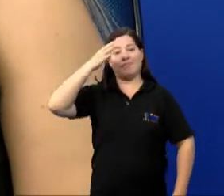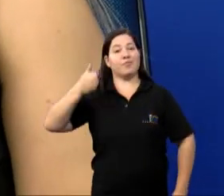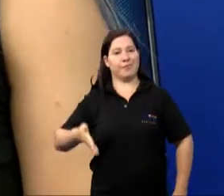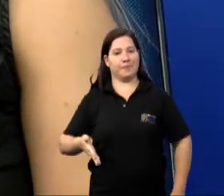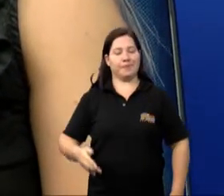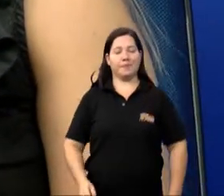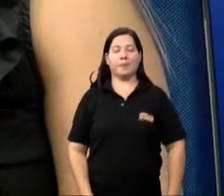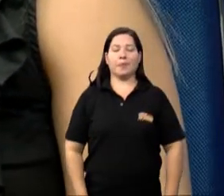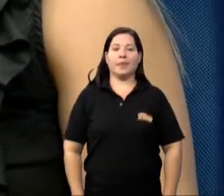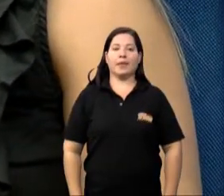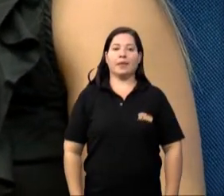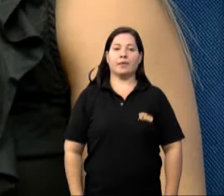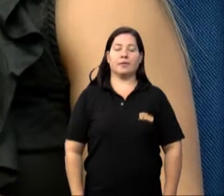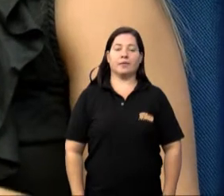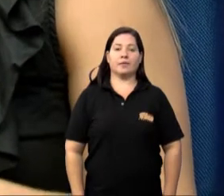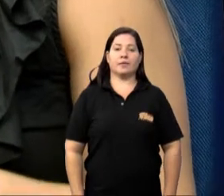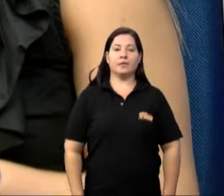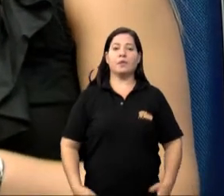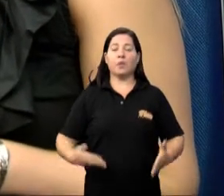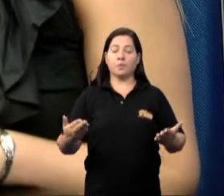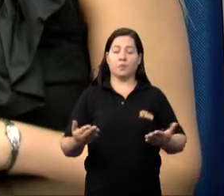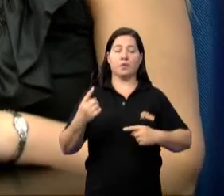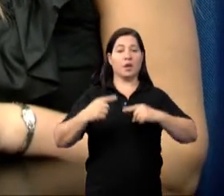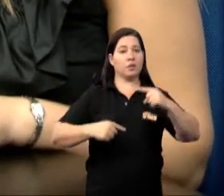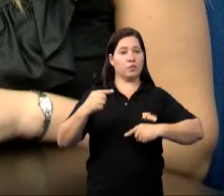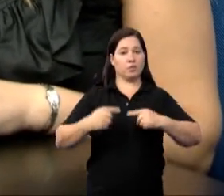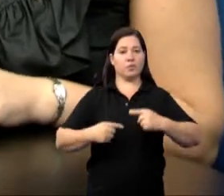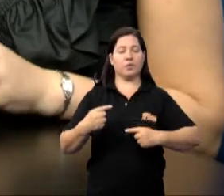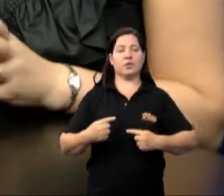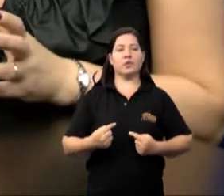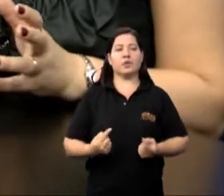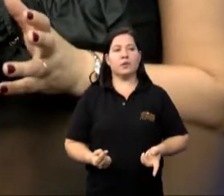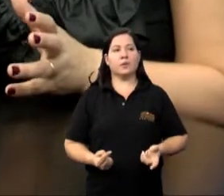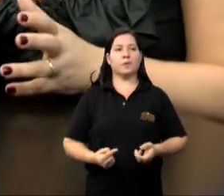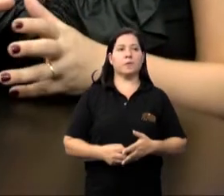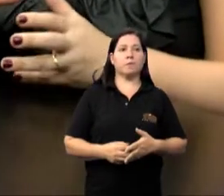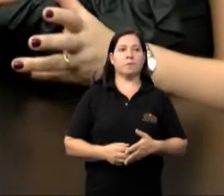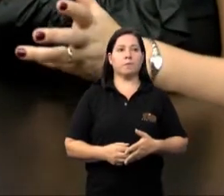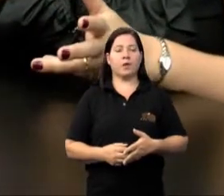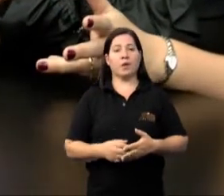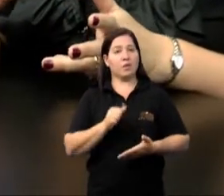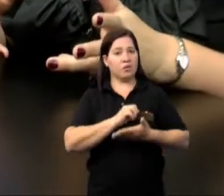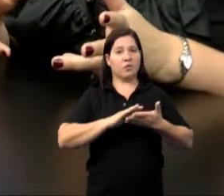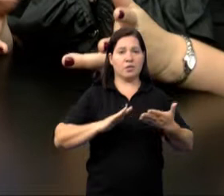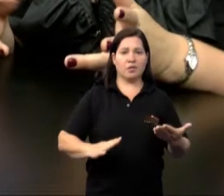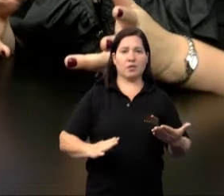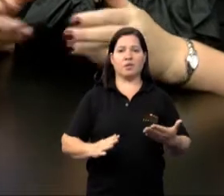Penso eu que é necessário, então, a gente está discutindo algumas atividades que guiam o